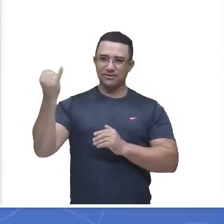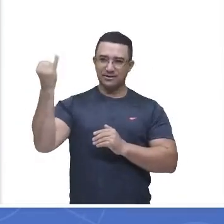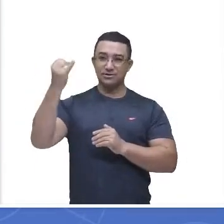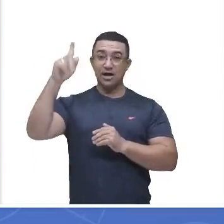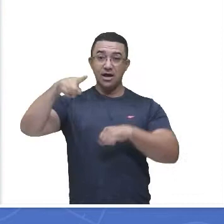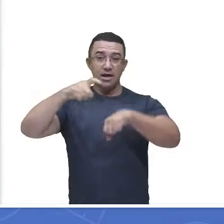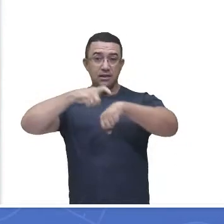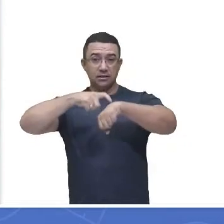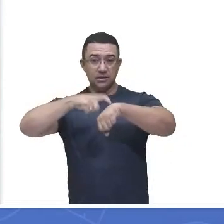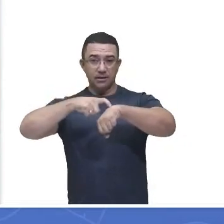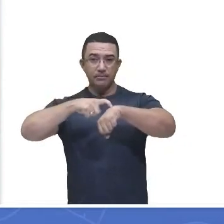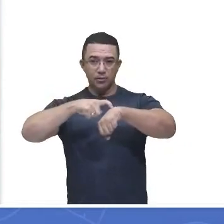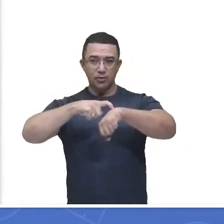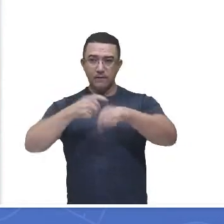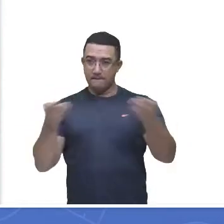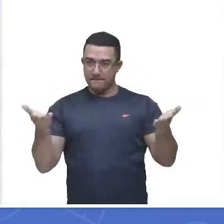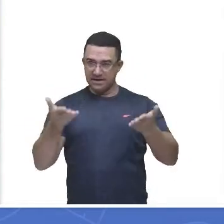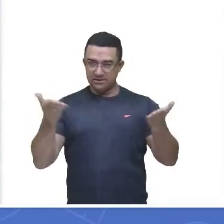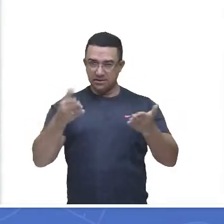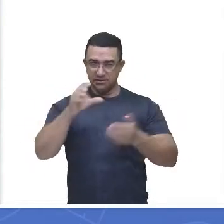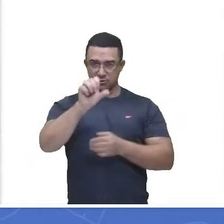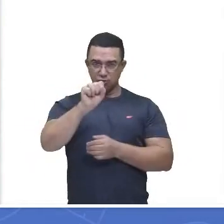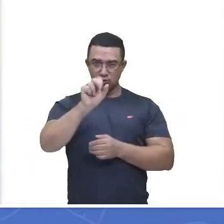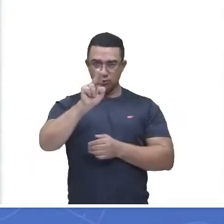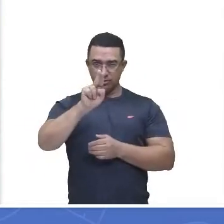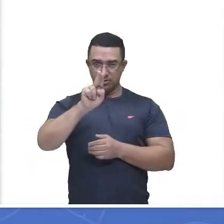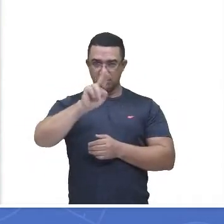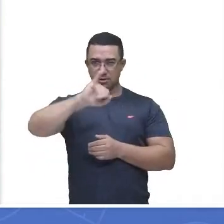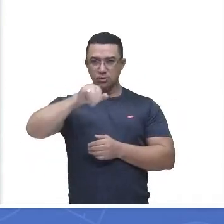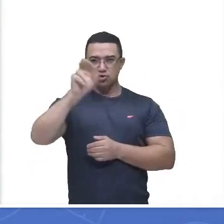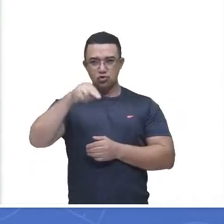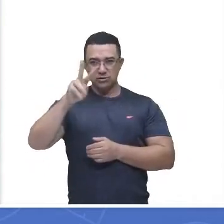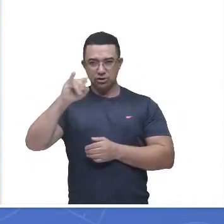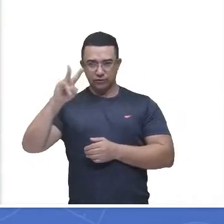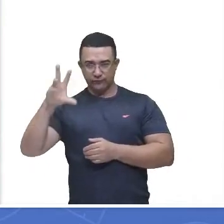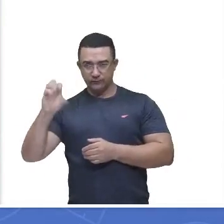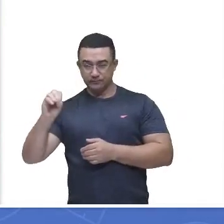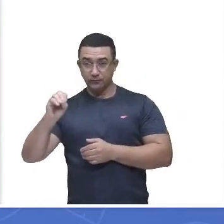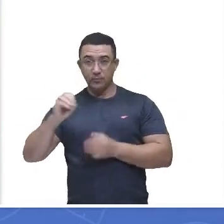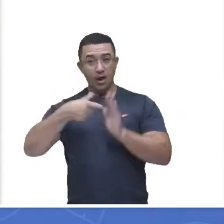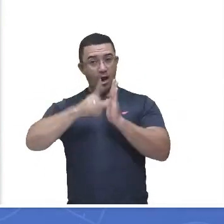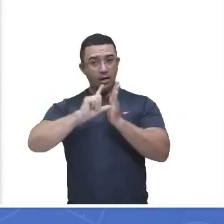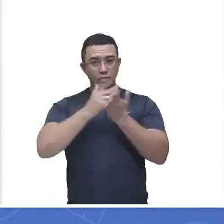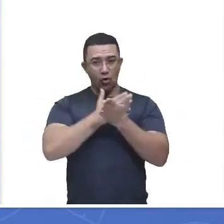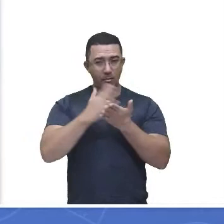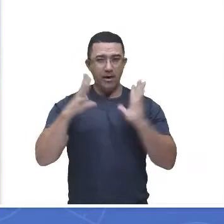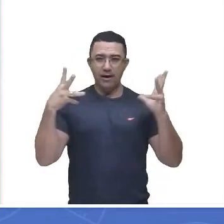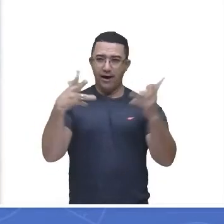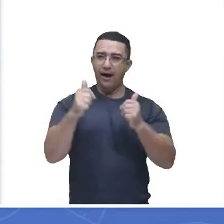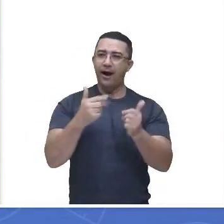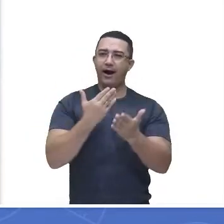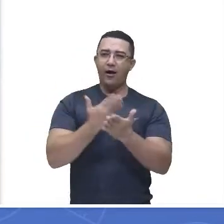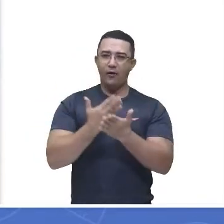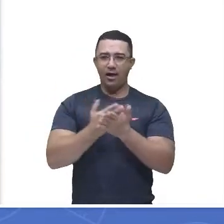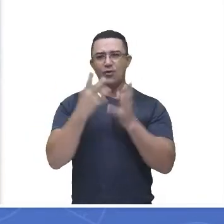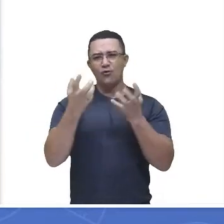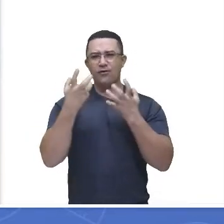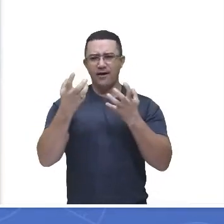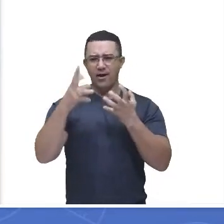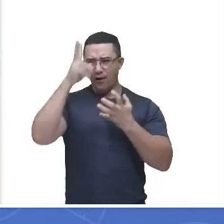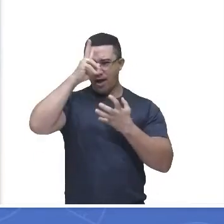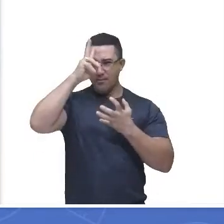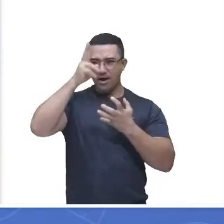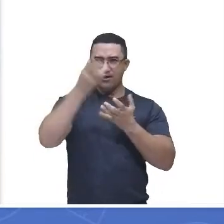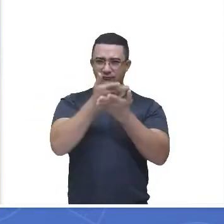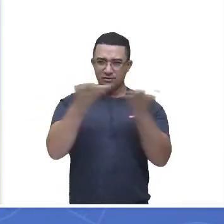presente do subjuntivo, tá bom? Bem, antes da gente iniciar toda a aula, eu quero lembrar aqui a vocês